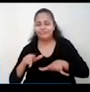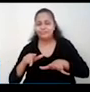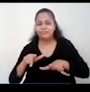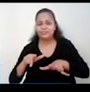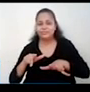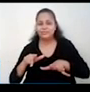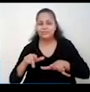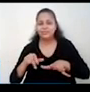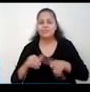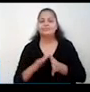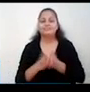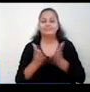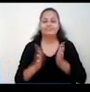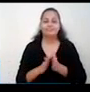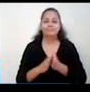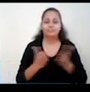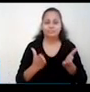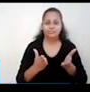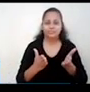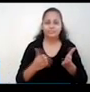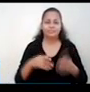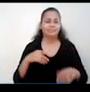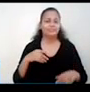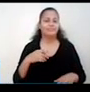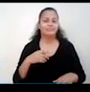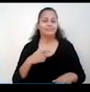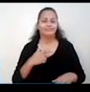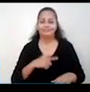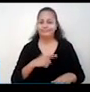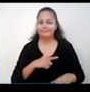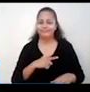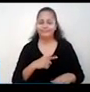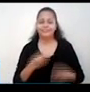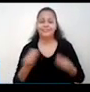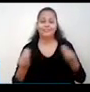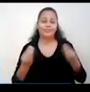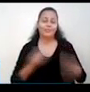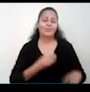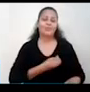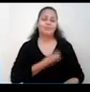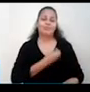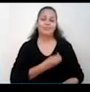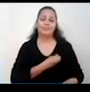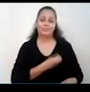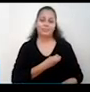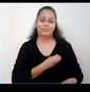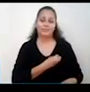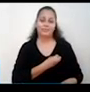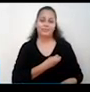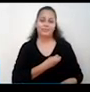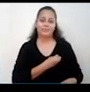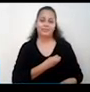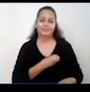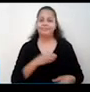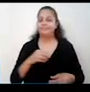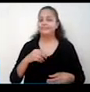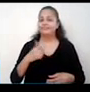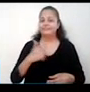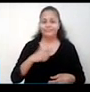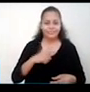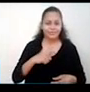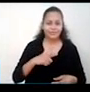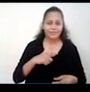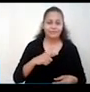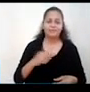sem acesso a recursos básicos, né, e essenciais para a sobrevivência humana, como a gente já disse alguns aí, né, acesso ao alimento, à água tratada,